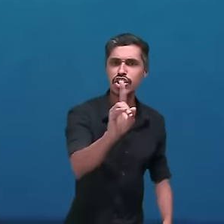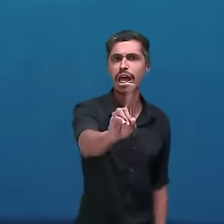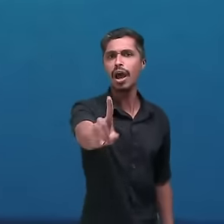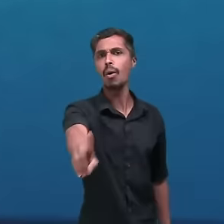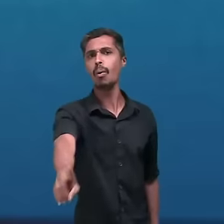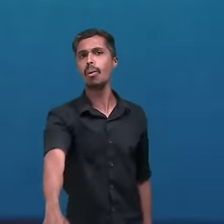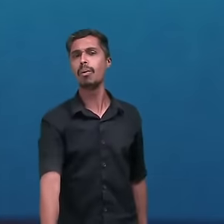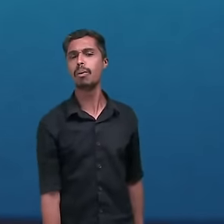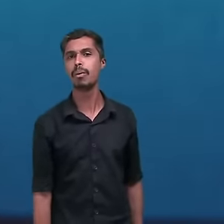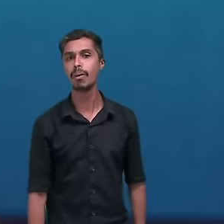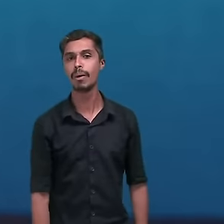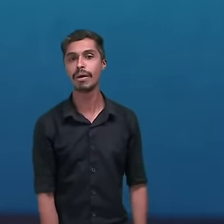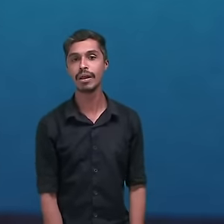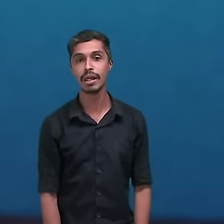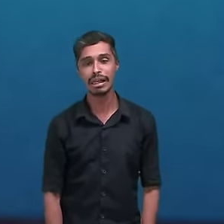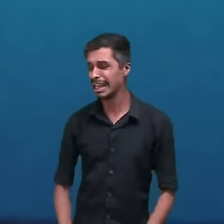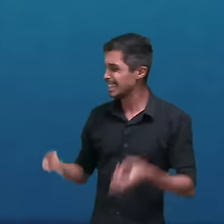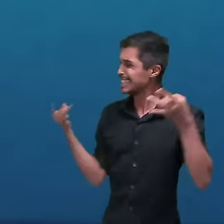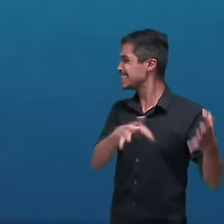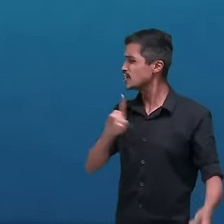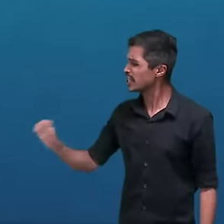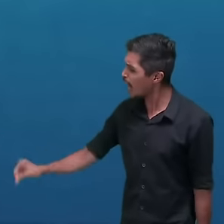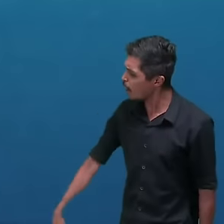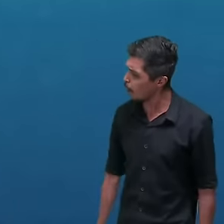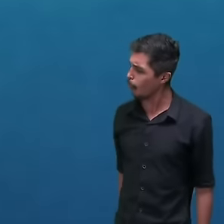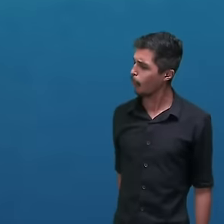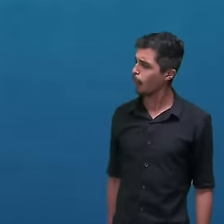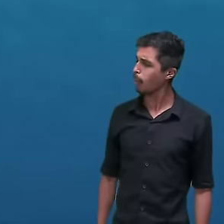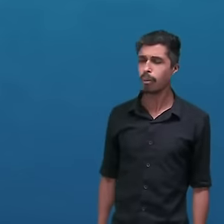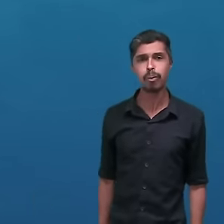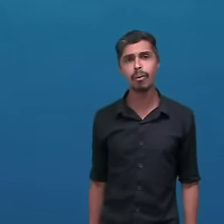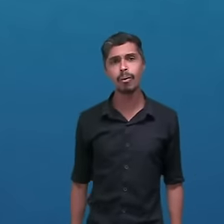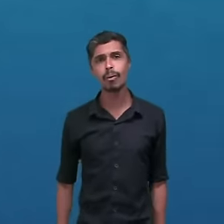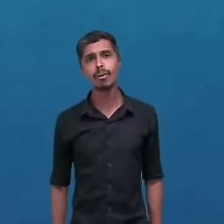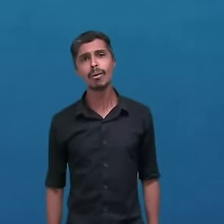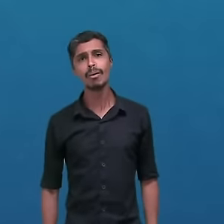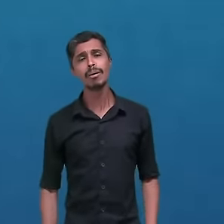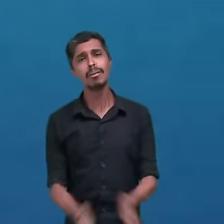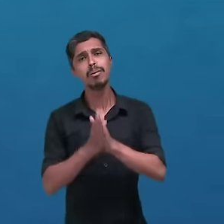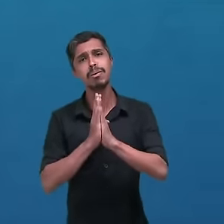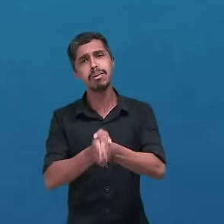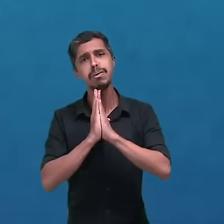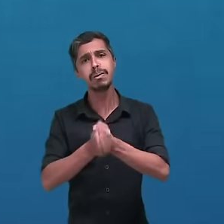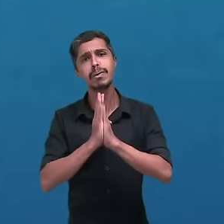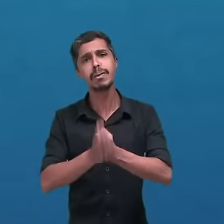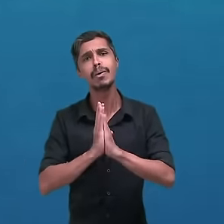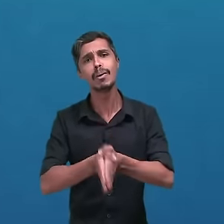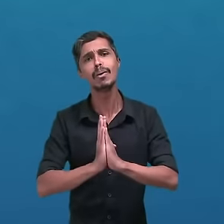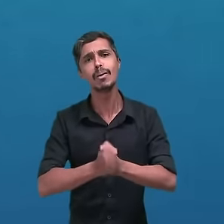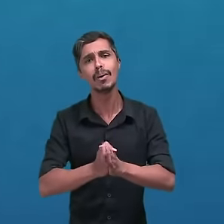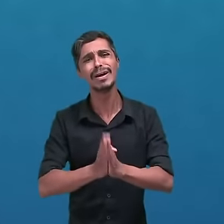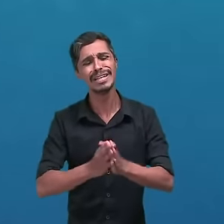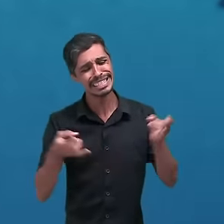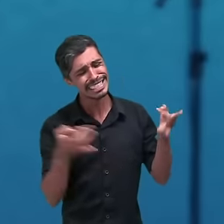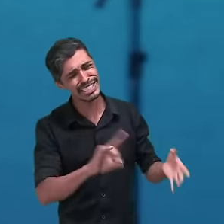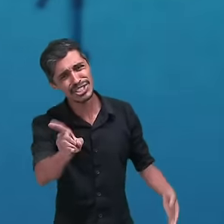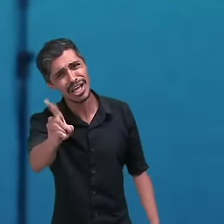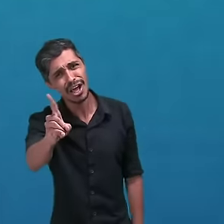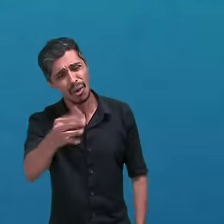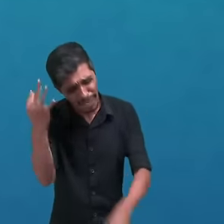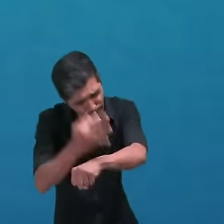Abraça alguém e fala: não desista, por el amor de Deus, não desista.